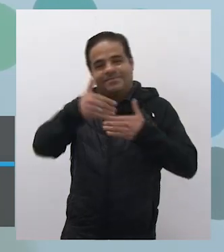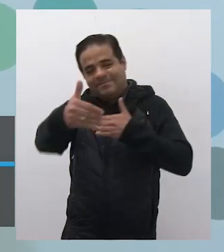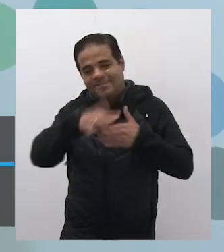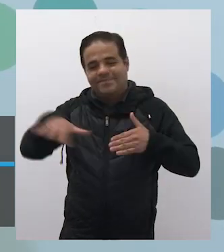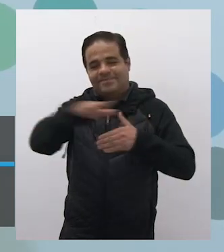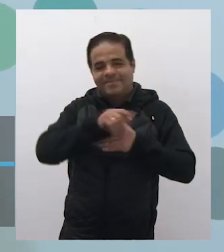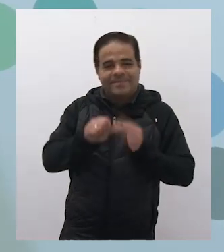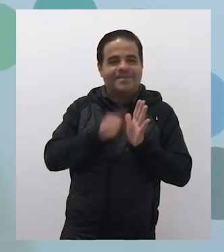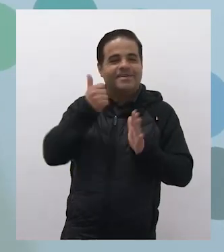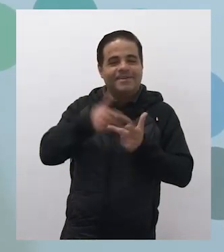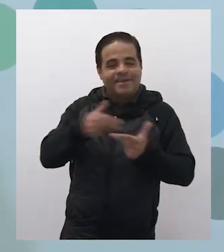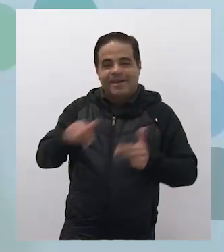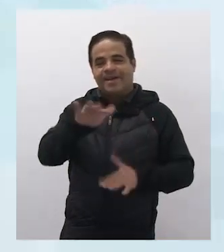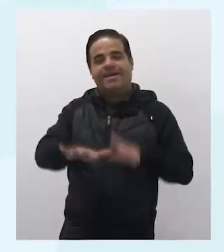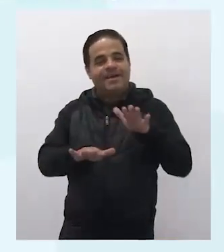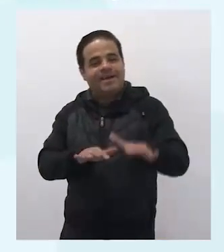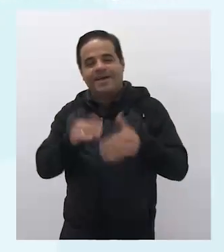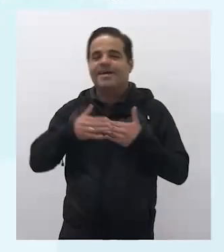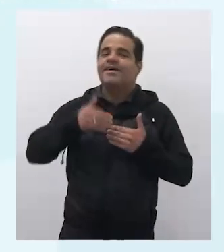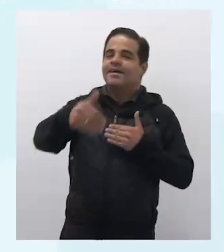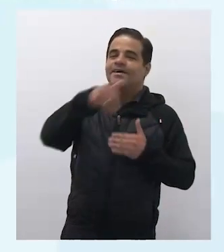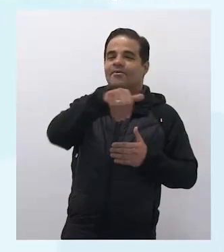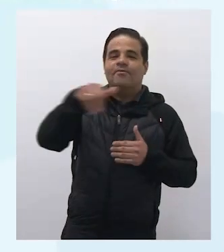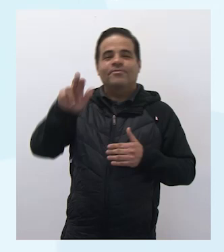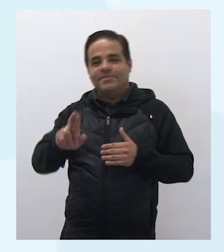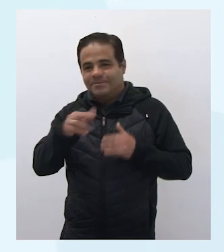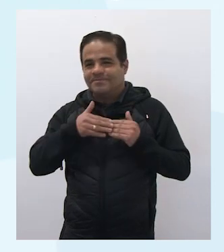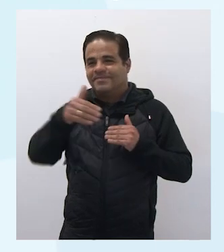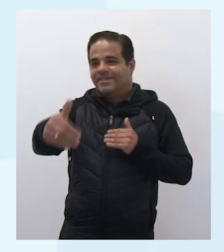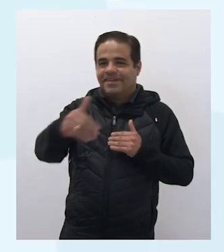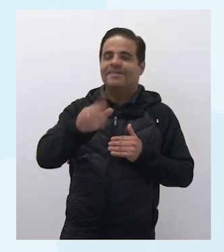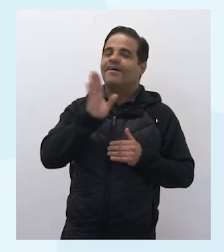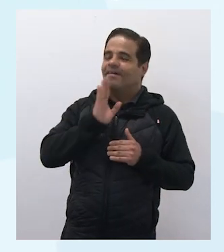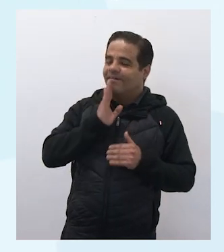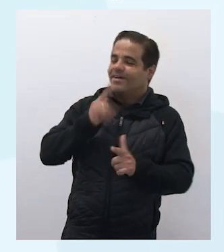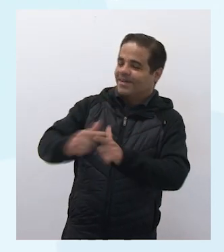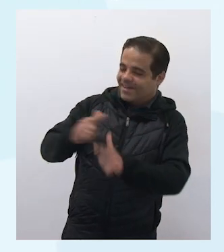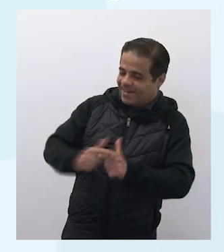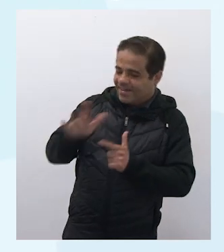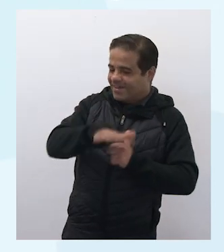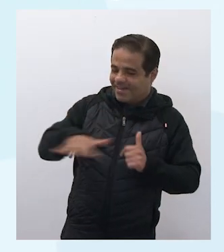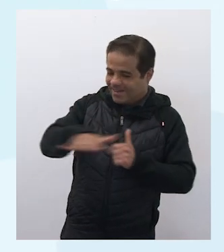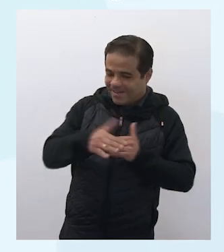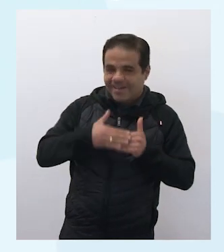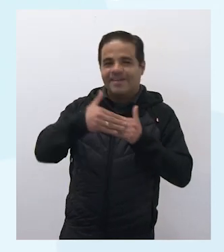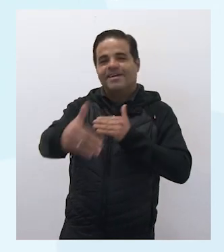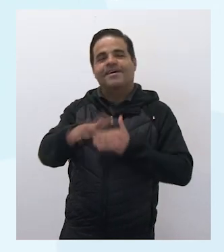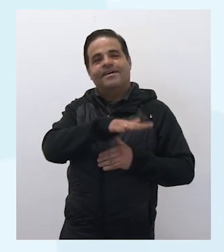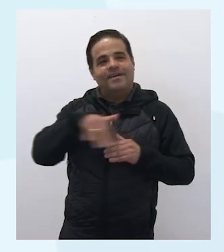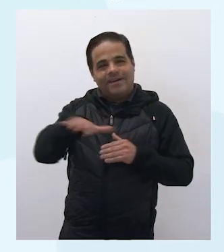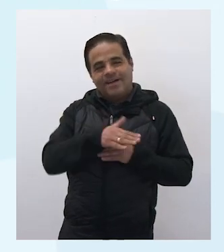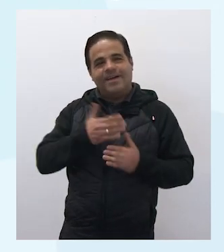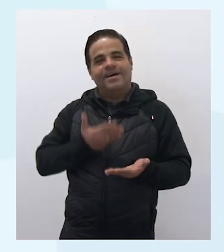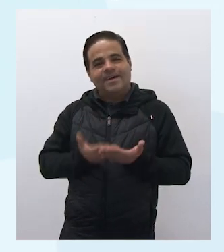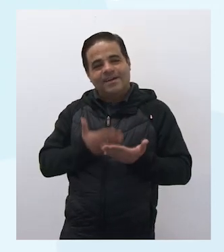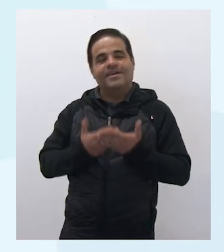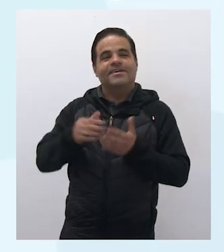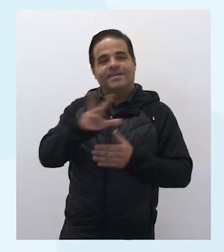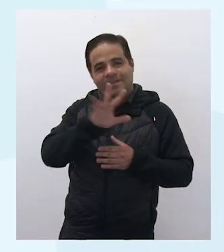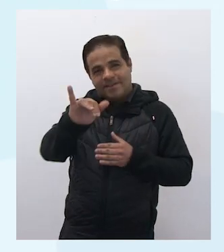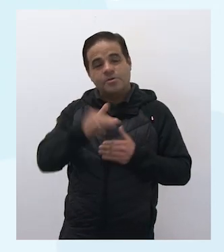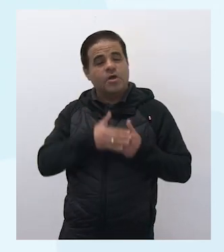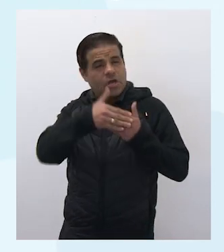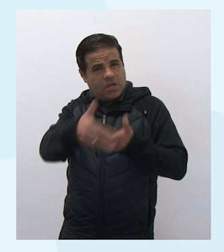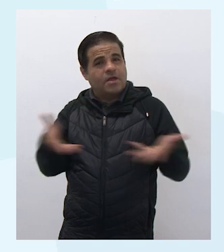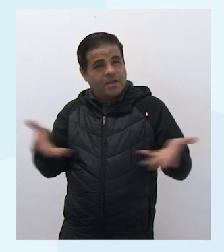que a gente tem que fazer, que é o primeiro passo do MMR, é conhecer esse problema, né? Então, no nosso caso da escola, a gente vai conhecer, a gente, a